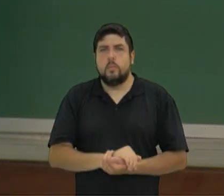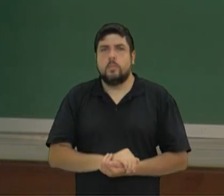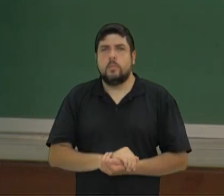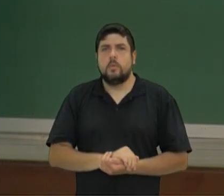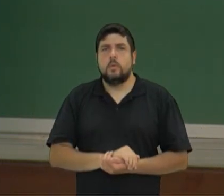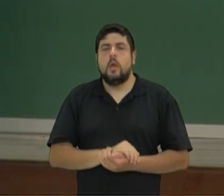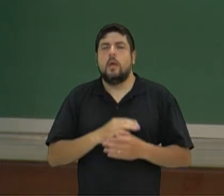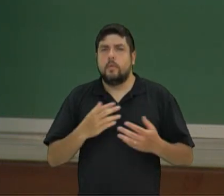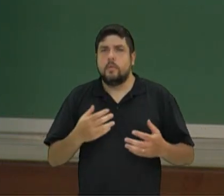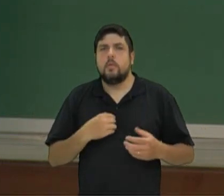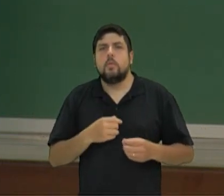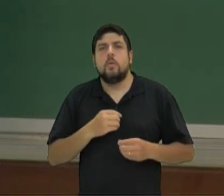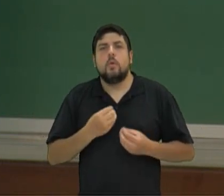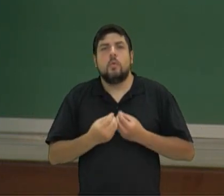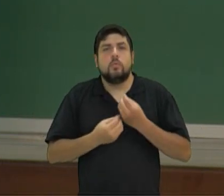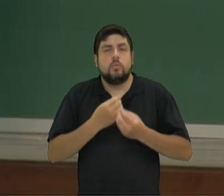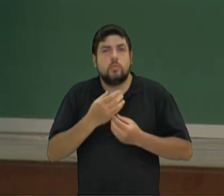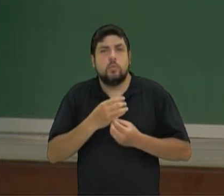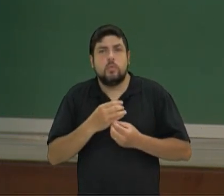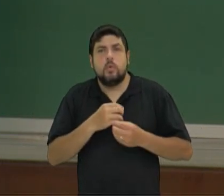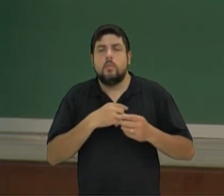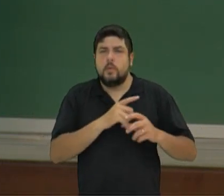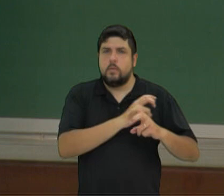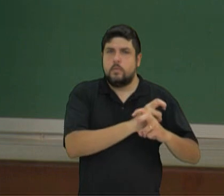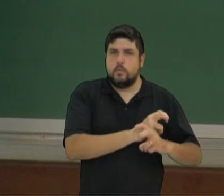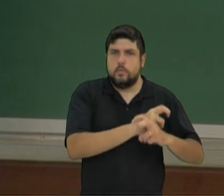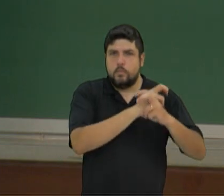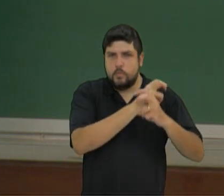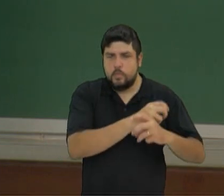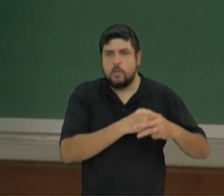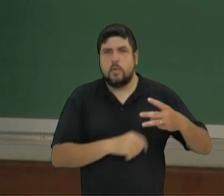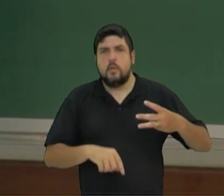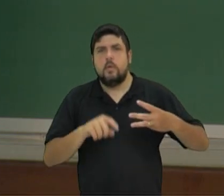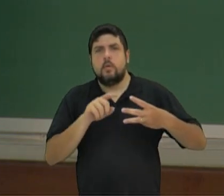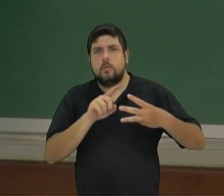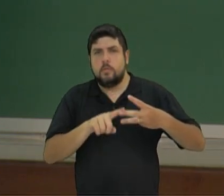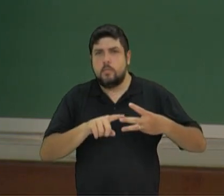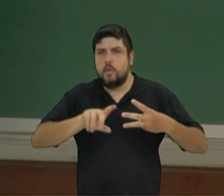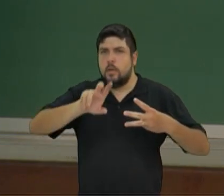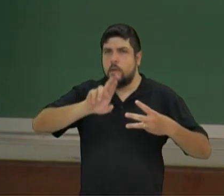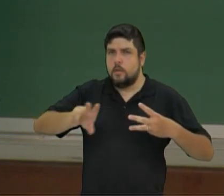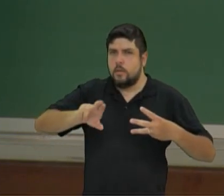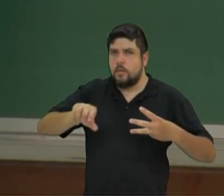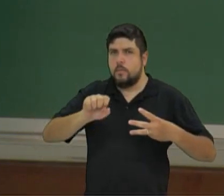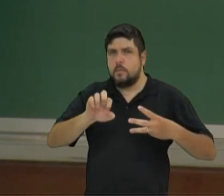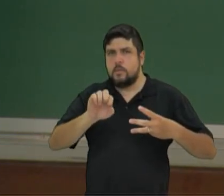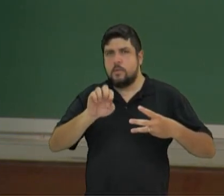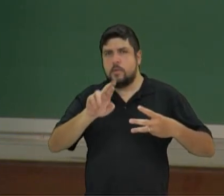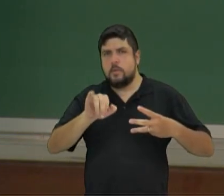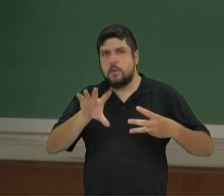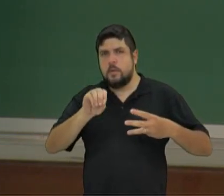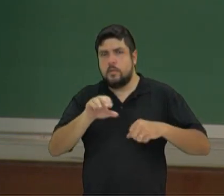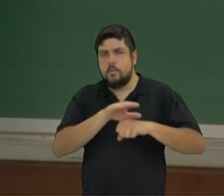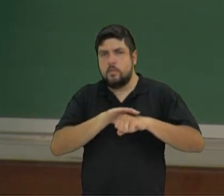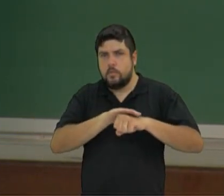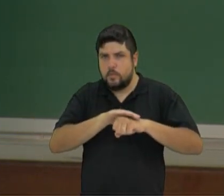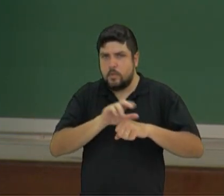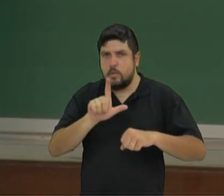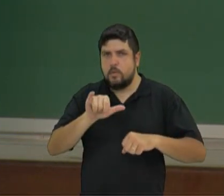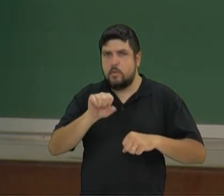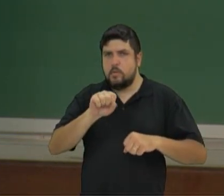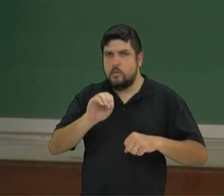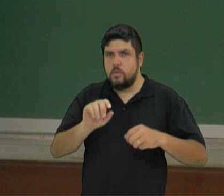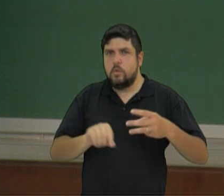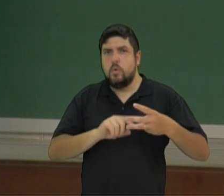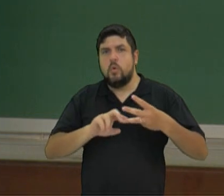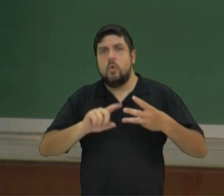músculos estriados esqueléticos, os músculos não estriados ou liso, ou o